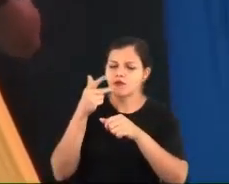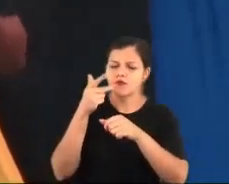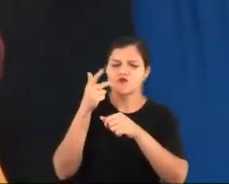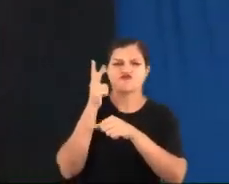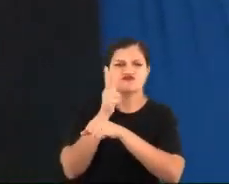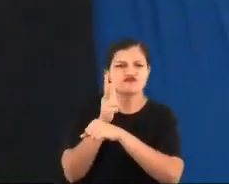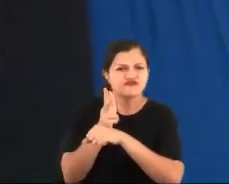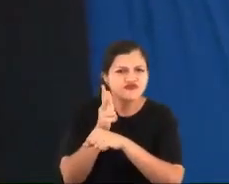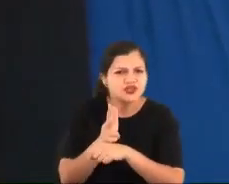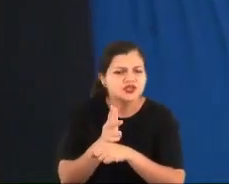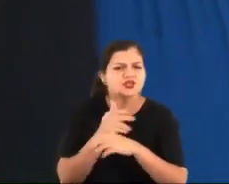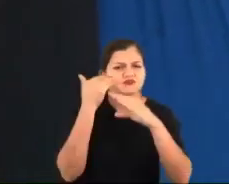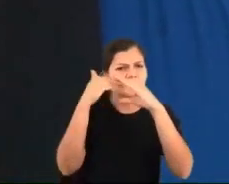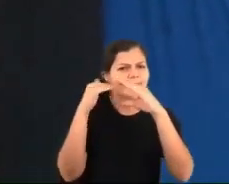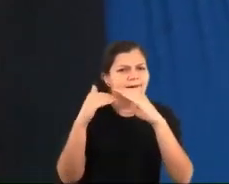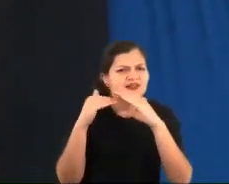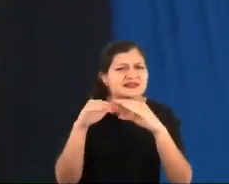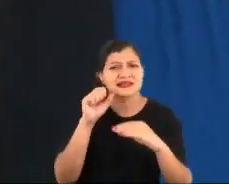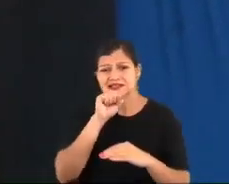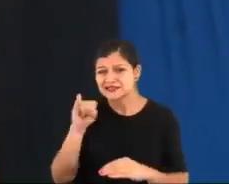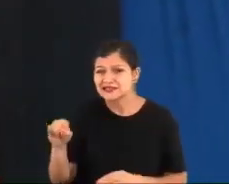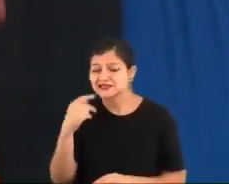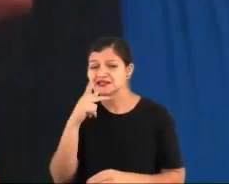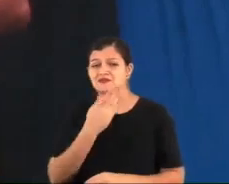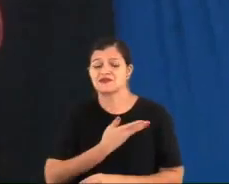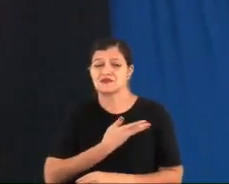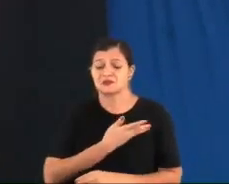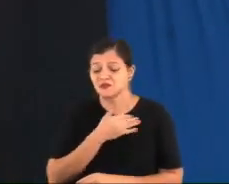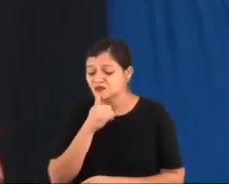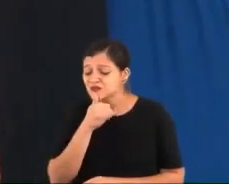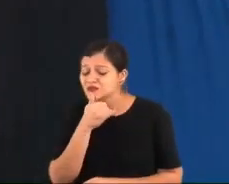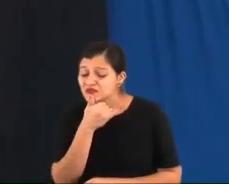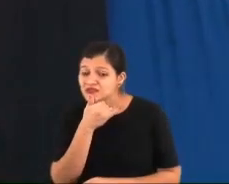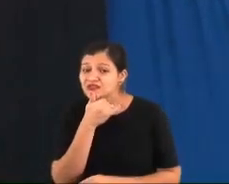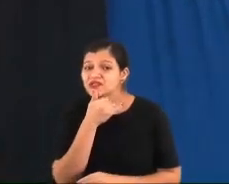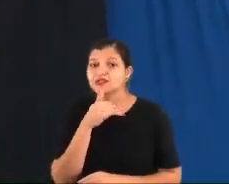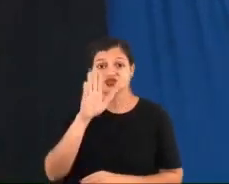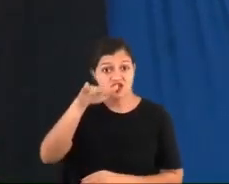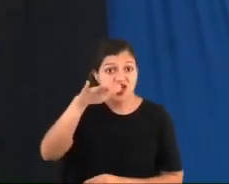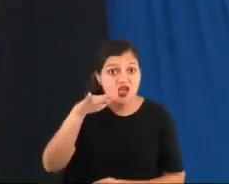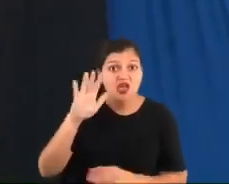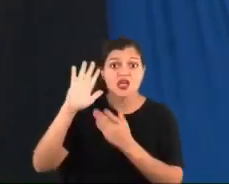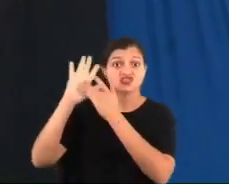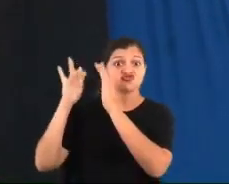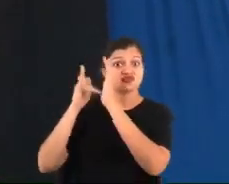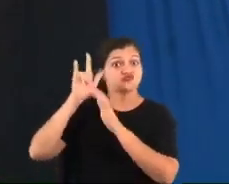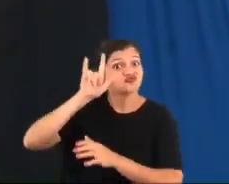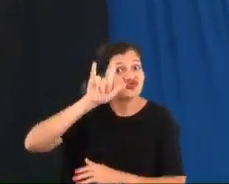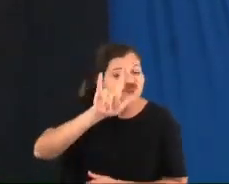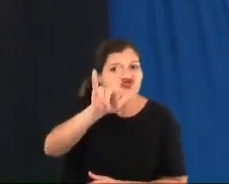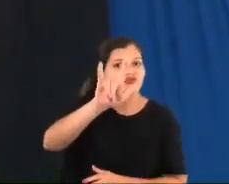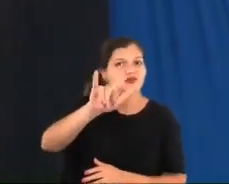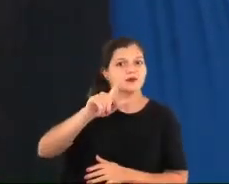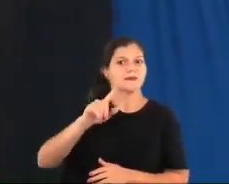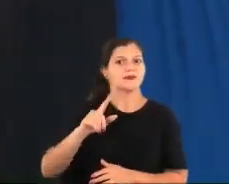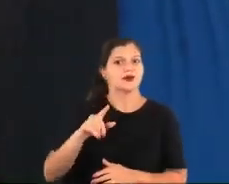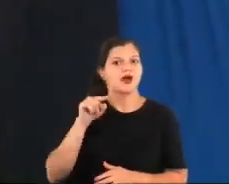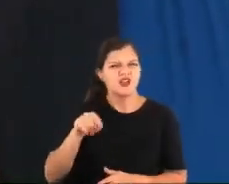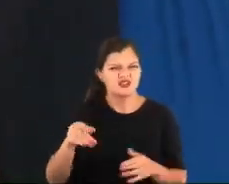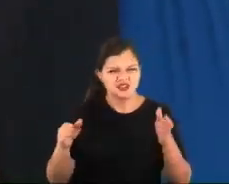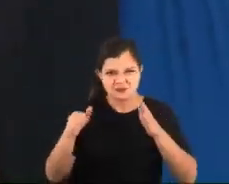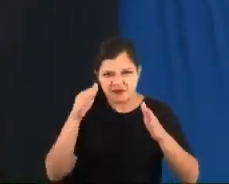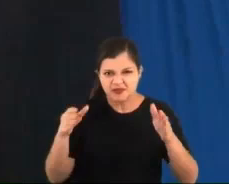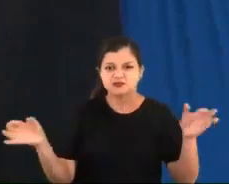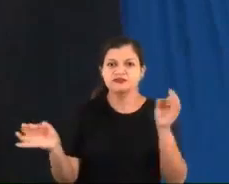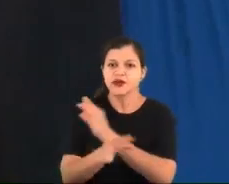uma mensagem para essa pessoa. Diga assim, ei, Jesus te ama, cara, logo isso vai passar e nós vamos estar juntos. Eu quero